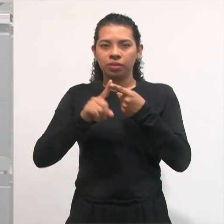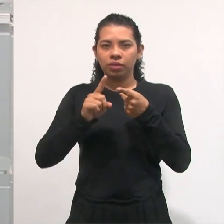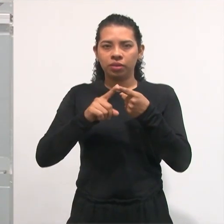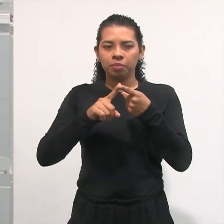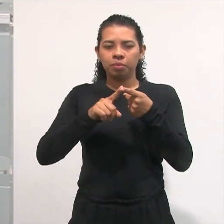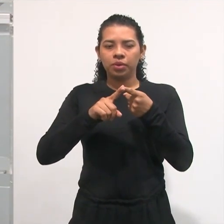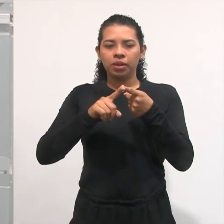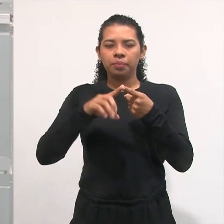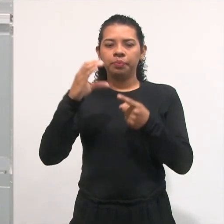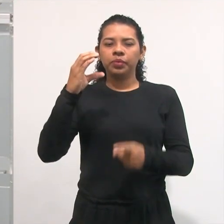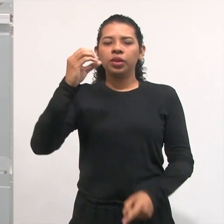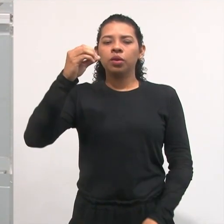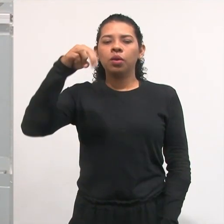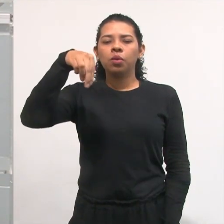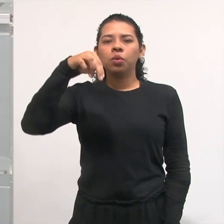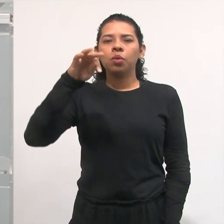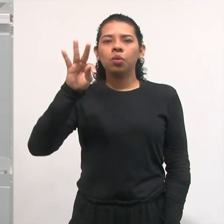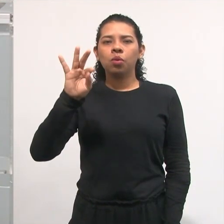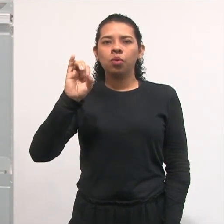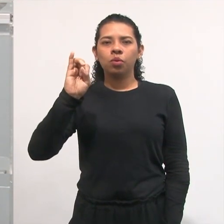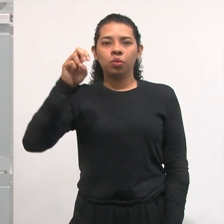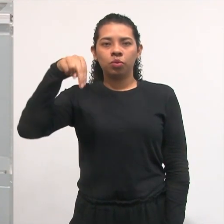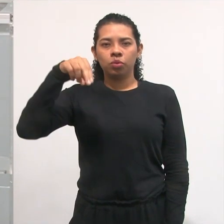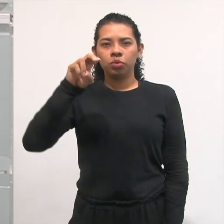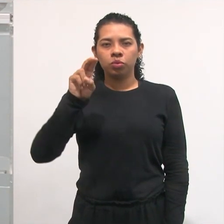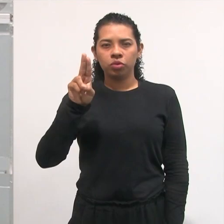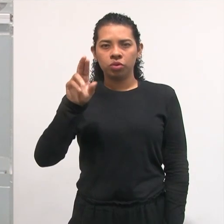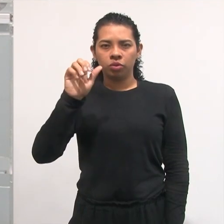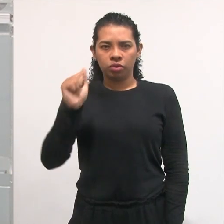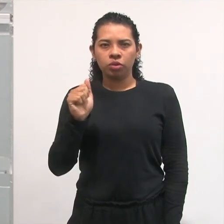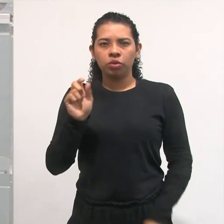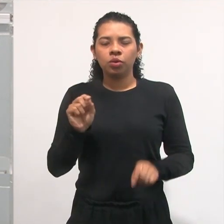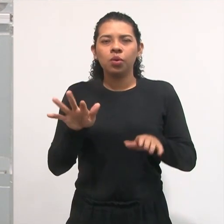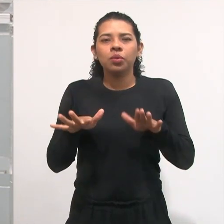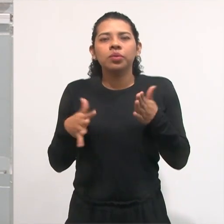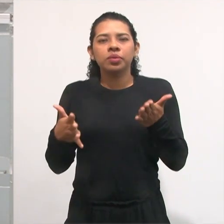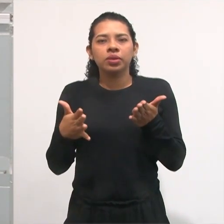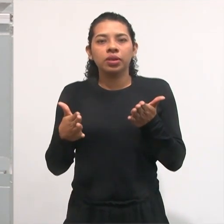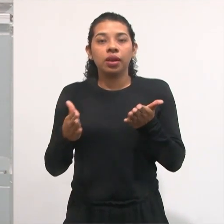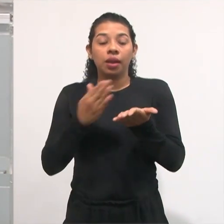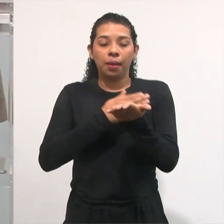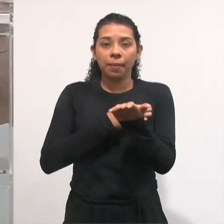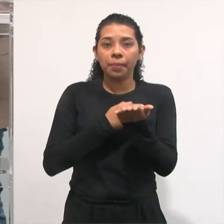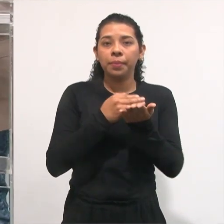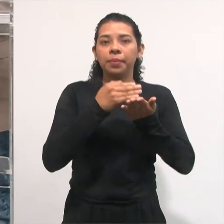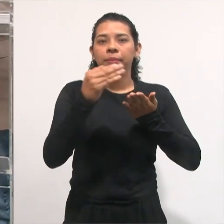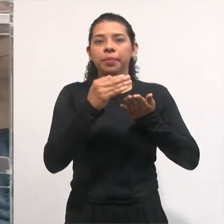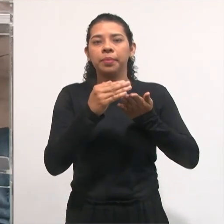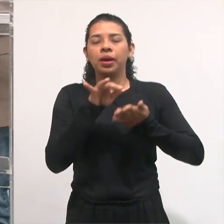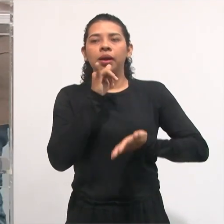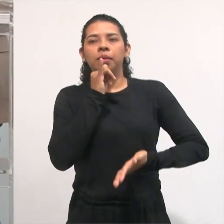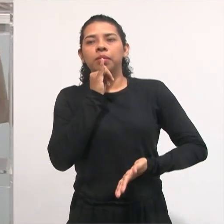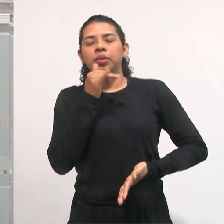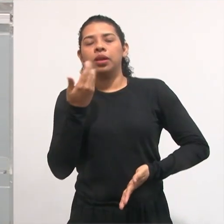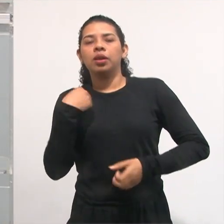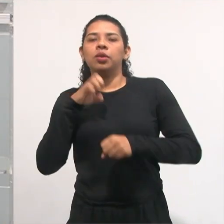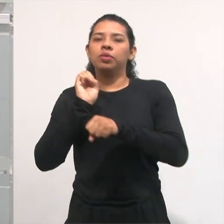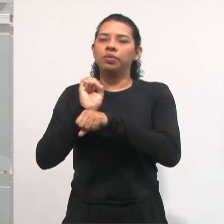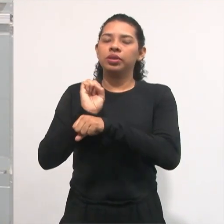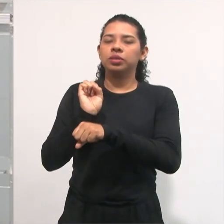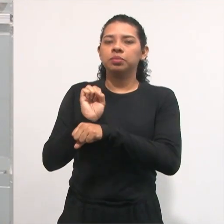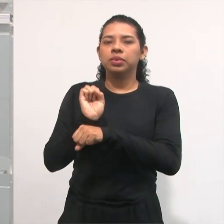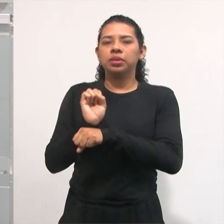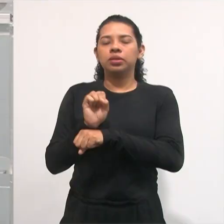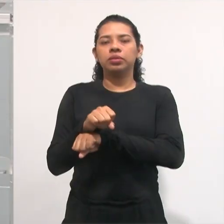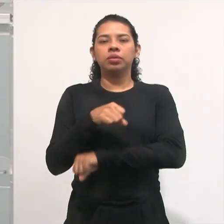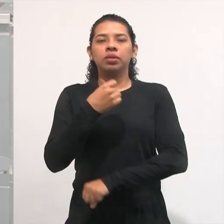você foi, por exemplo, o tempo. Então, eu gastei 16, e aí a pessoa pode ser contínua no sentido assim, 16